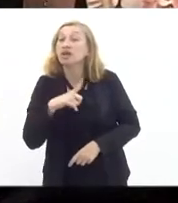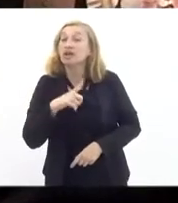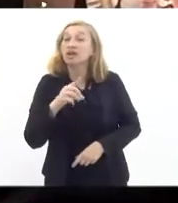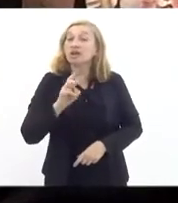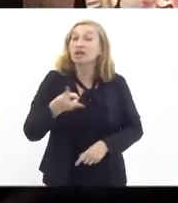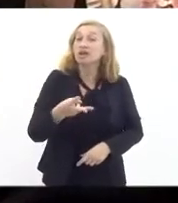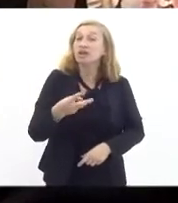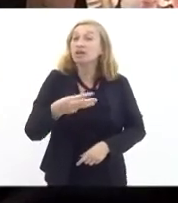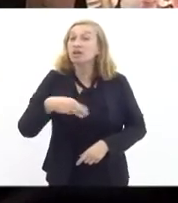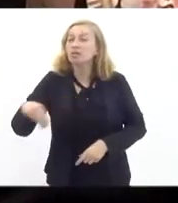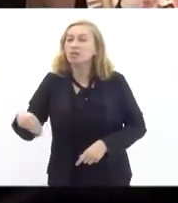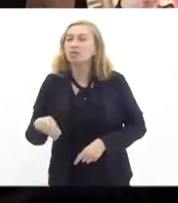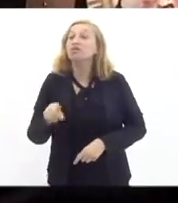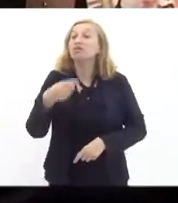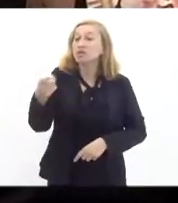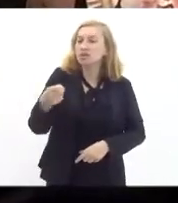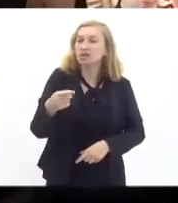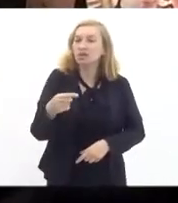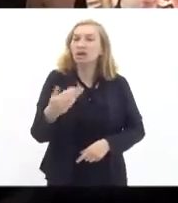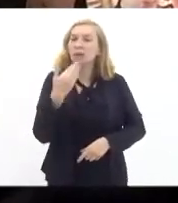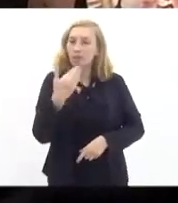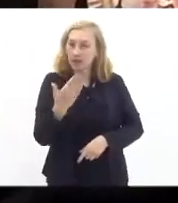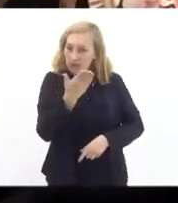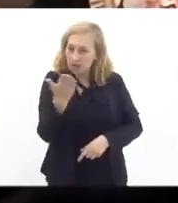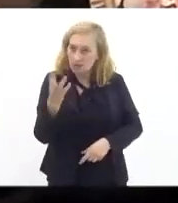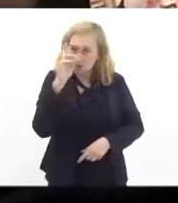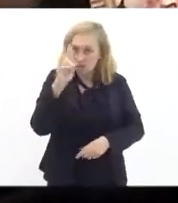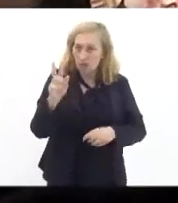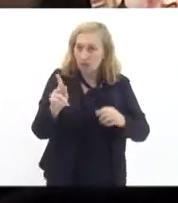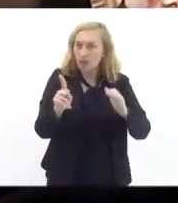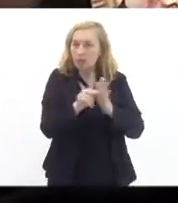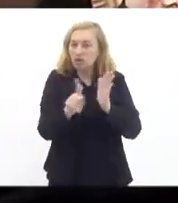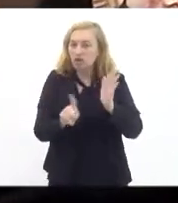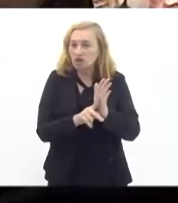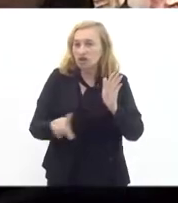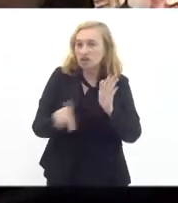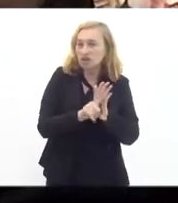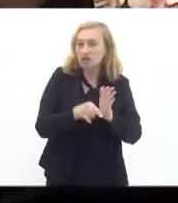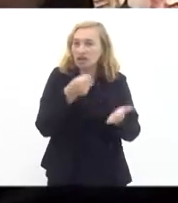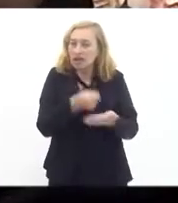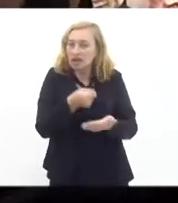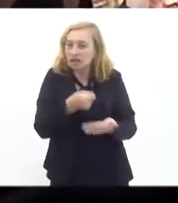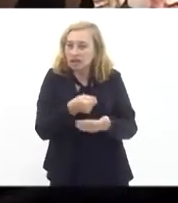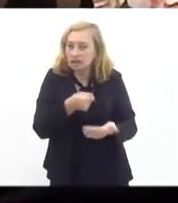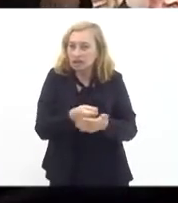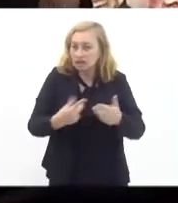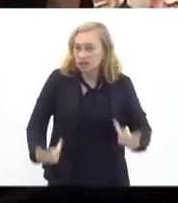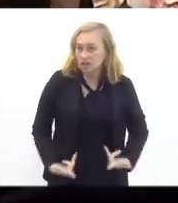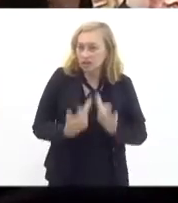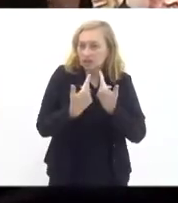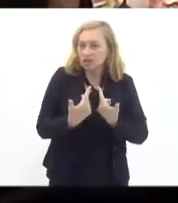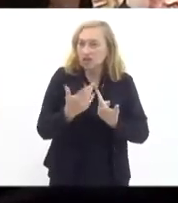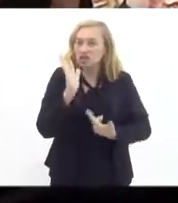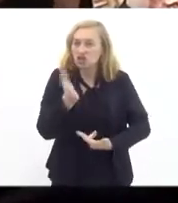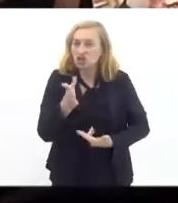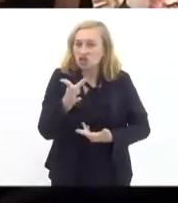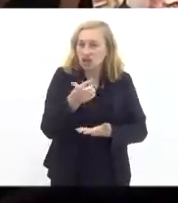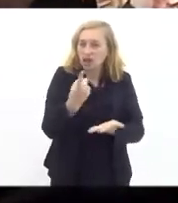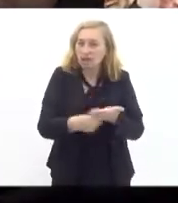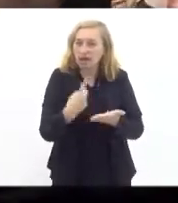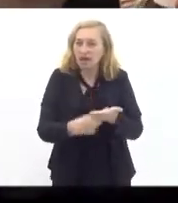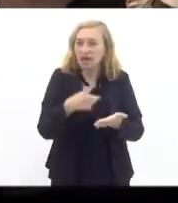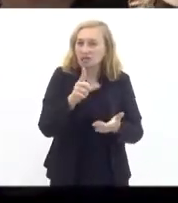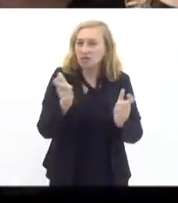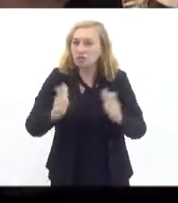tem. Então, peço isso ao senhor. Um projeto de lei de castração obrigatória com já o agendamento no local. Ah, não